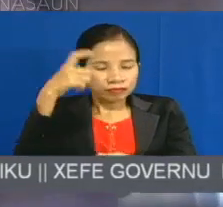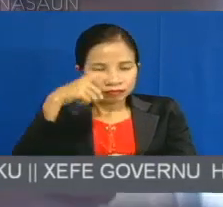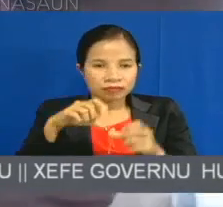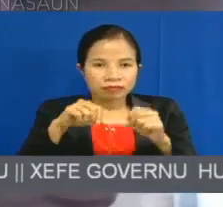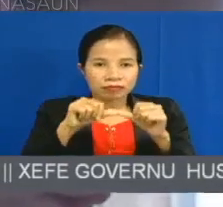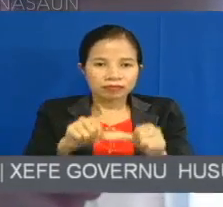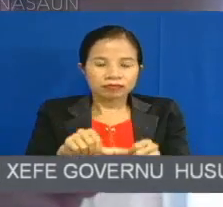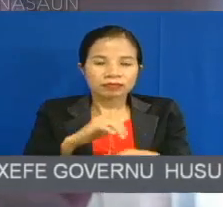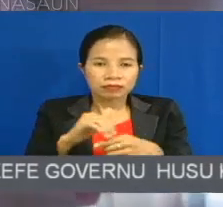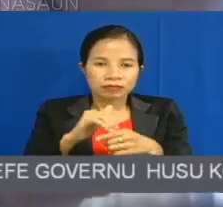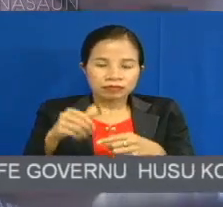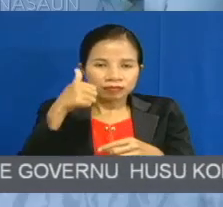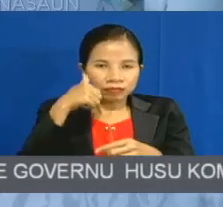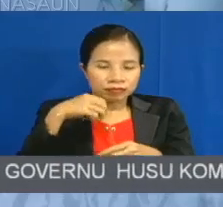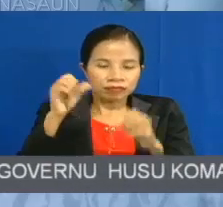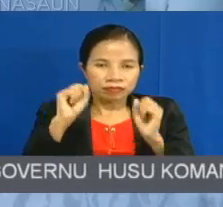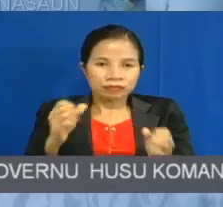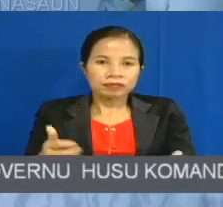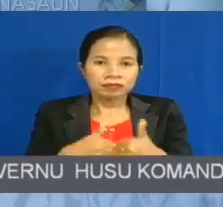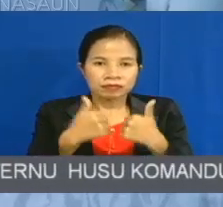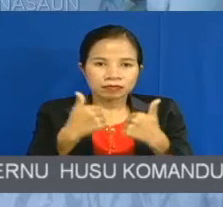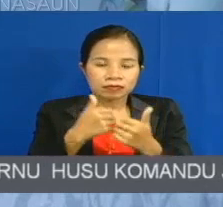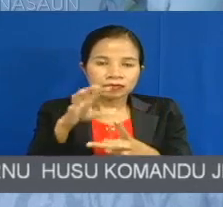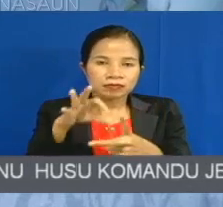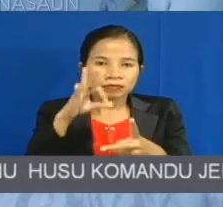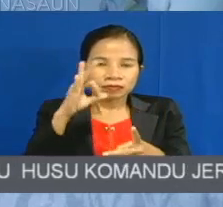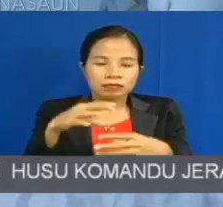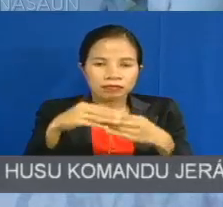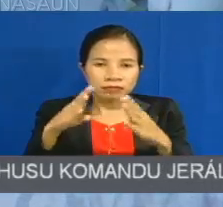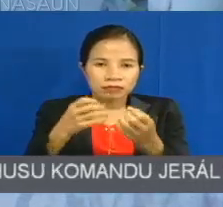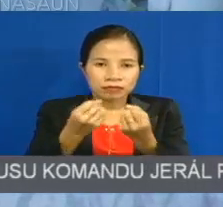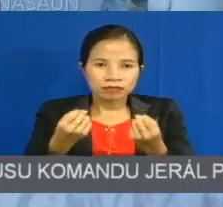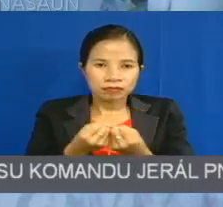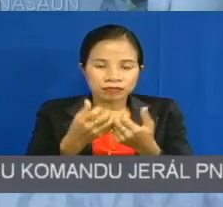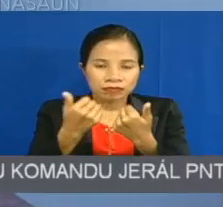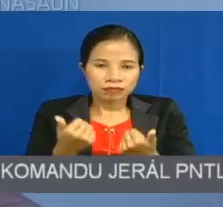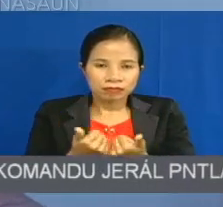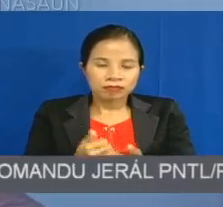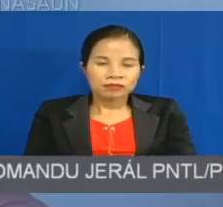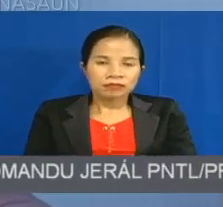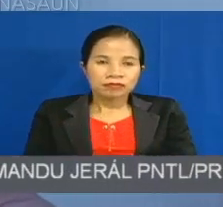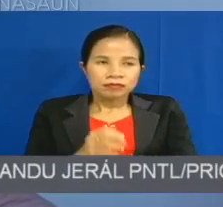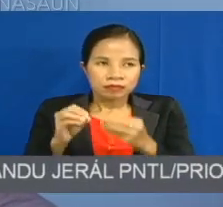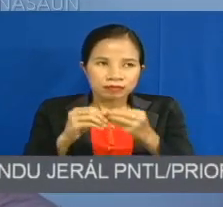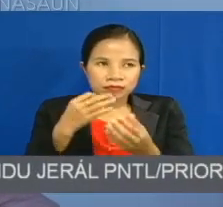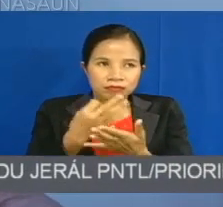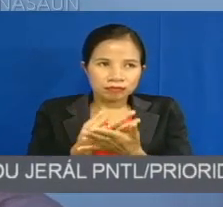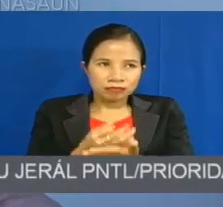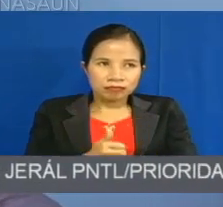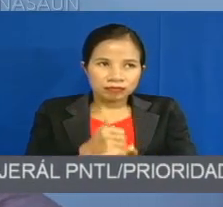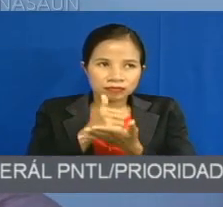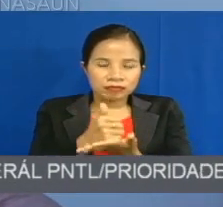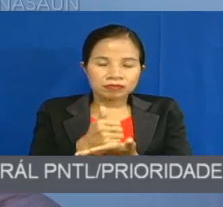no capacita feto, no ne bele compete e a eleição liderança suco no aldeia. Conoba